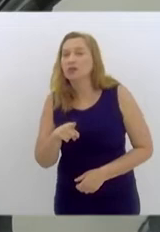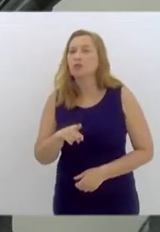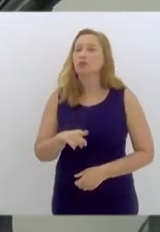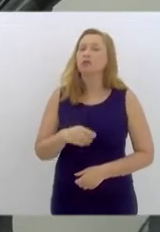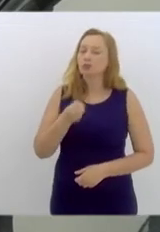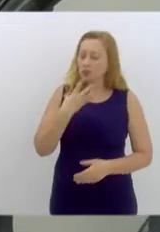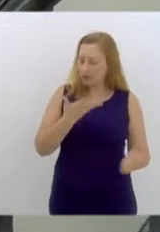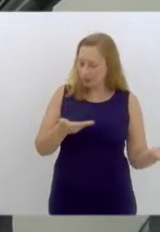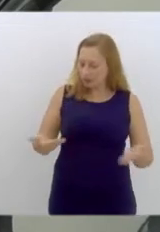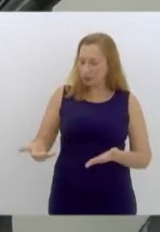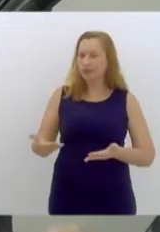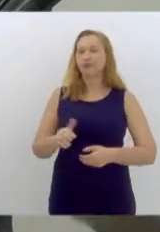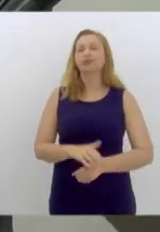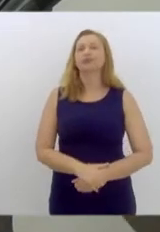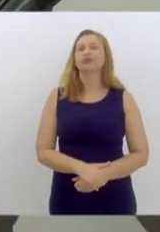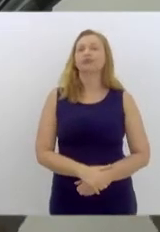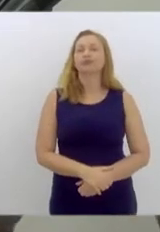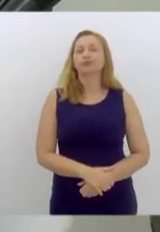Seja bem-vindo, Pedro.